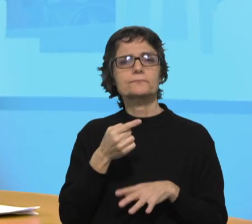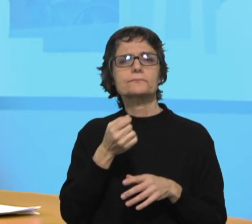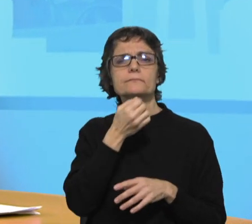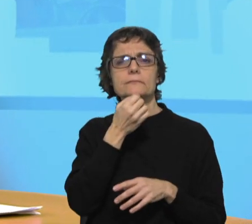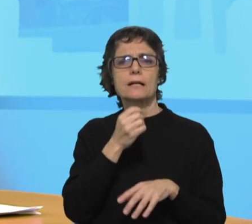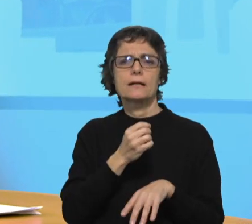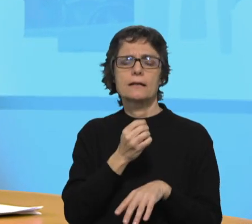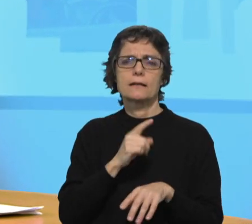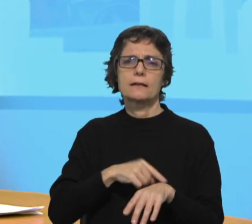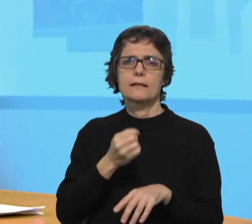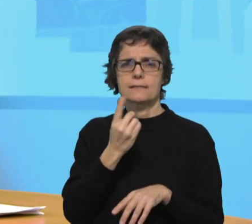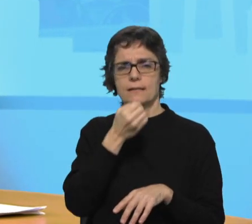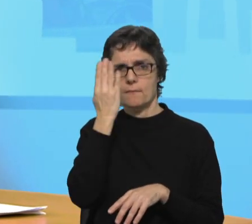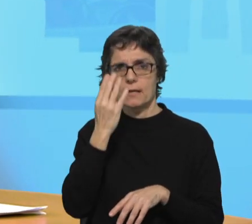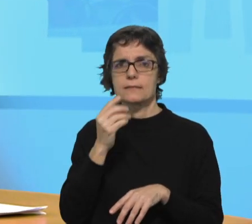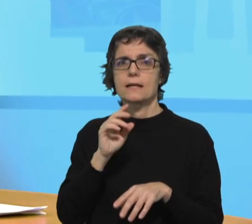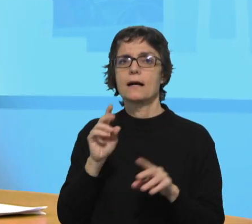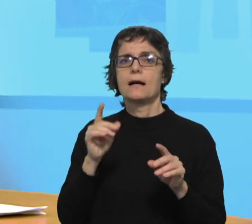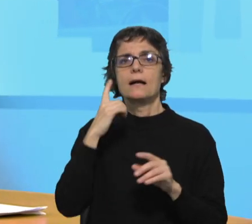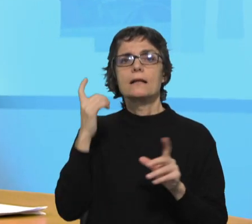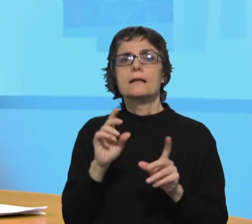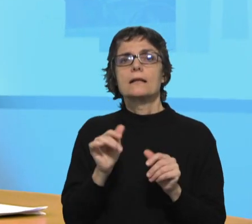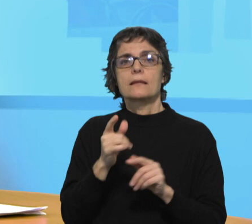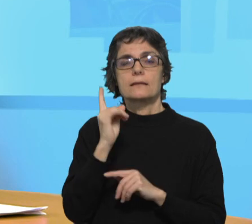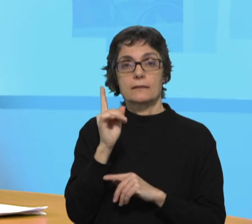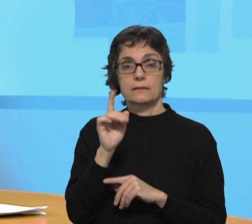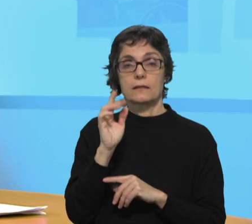manhã, pode acompanhar na Antena 1 a edição